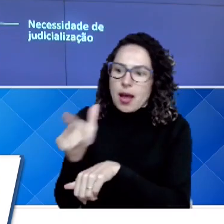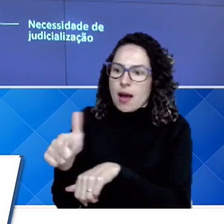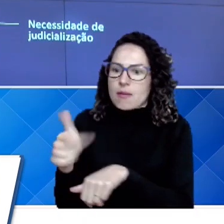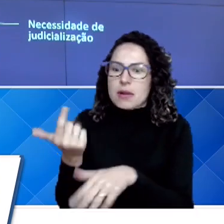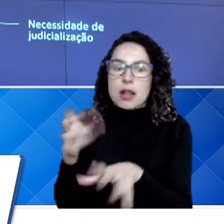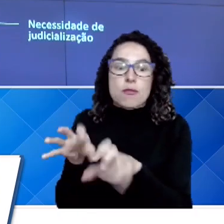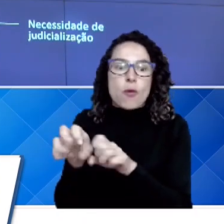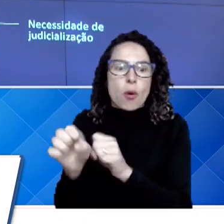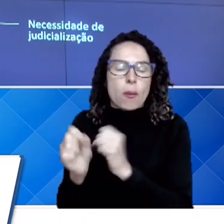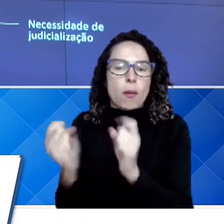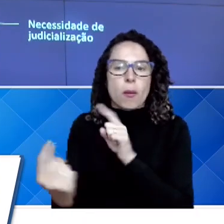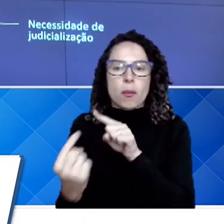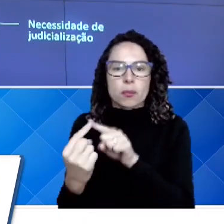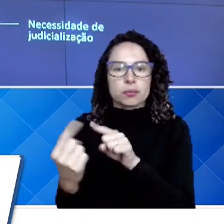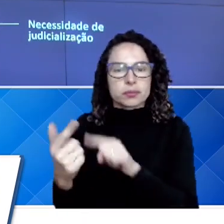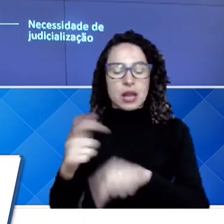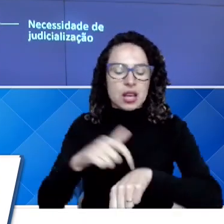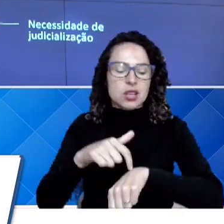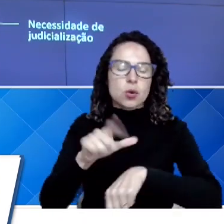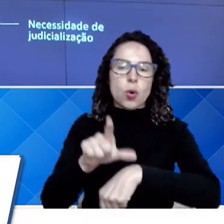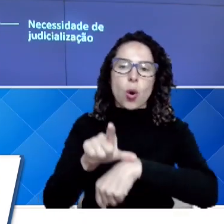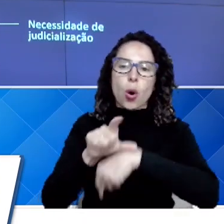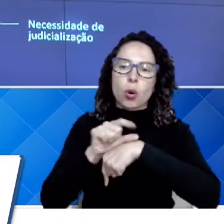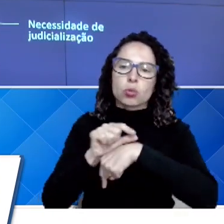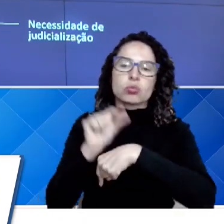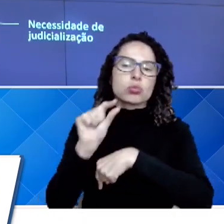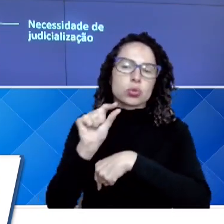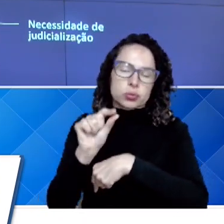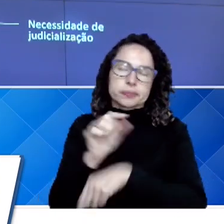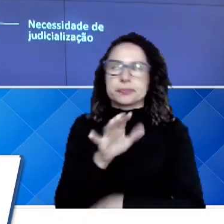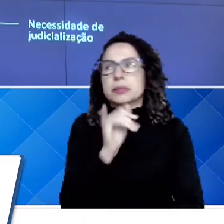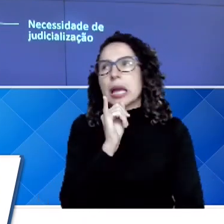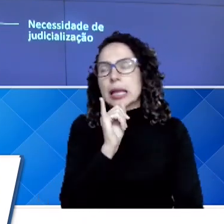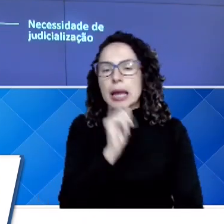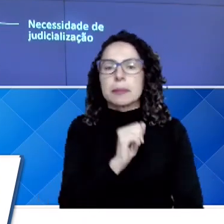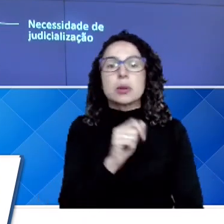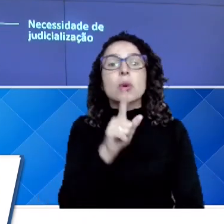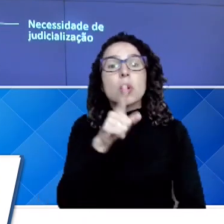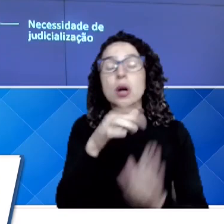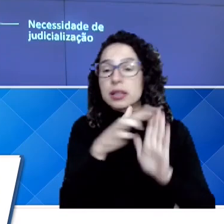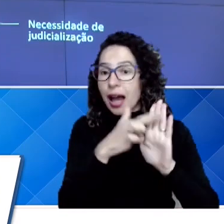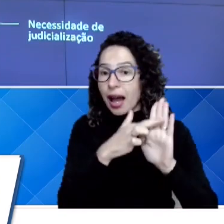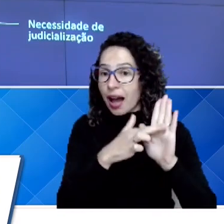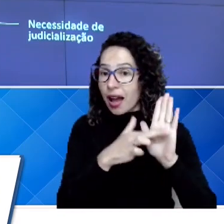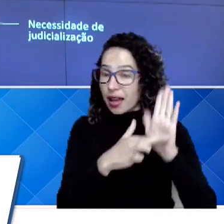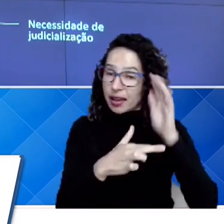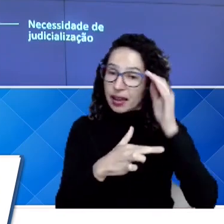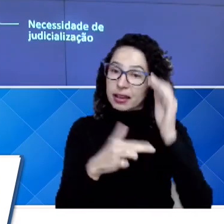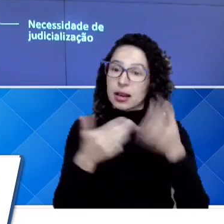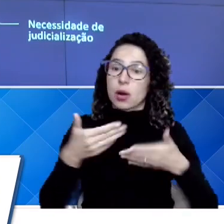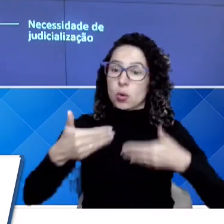e também com uma carga horária muito baixa. Para que vocês tenham ideia, em regra, tá? Um tratamento básico para uma criança com